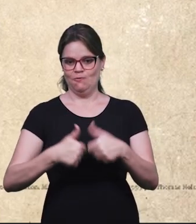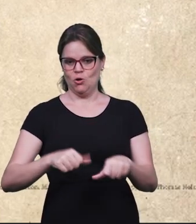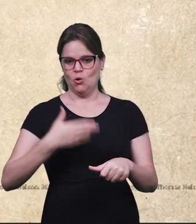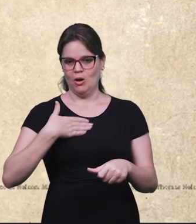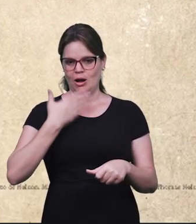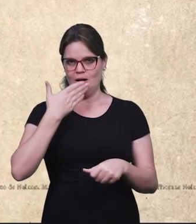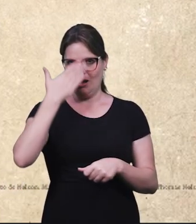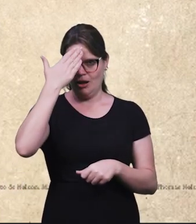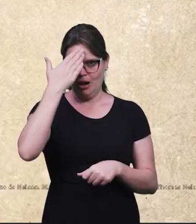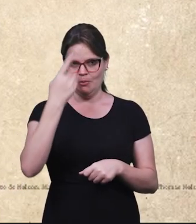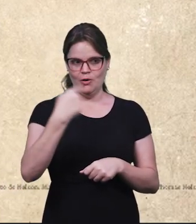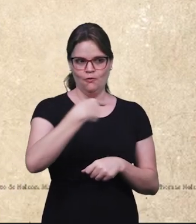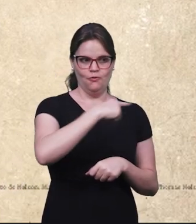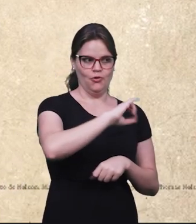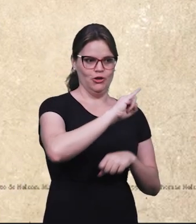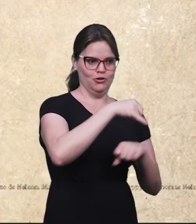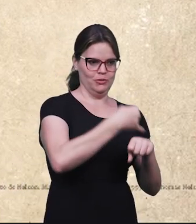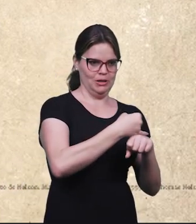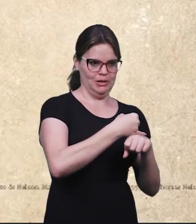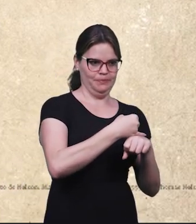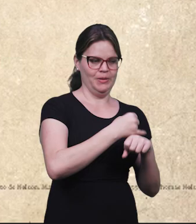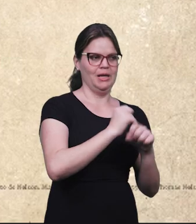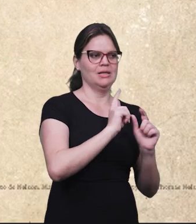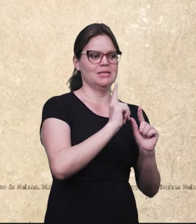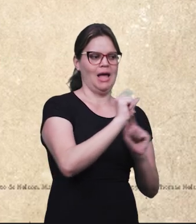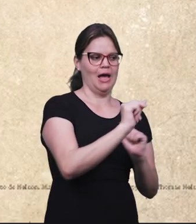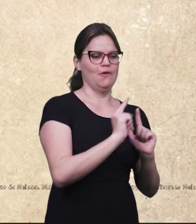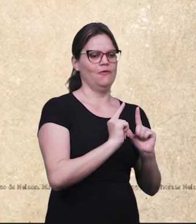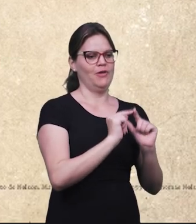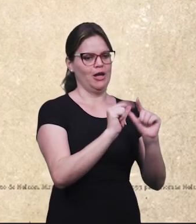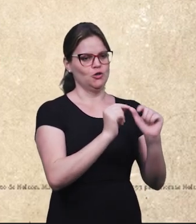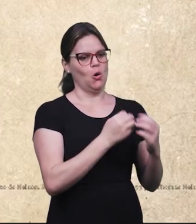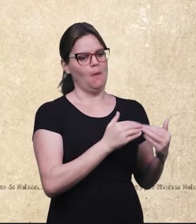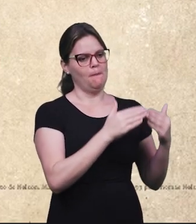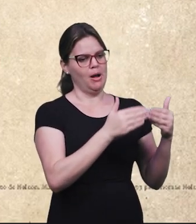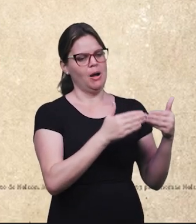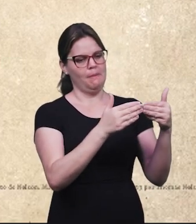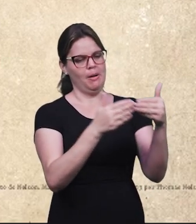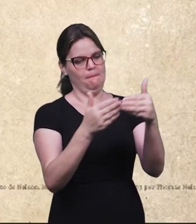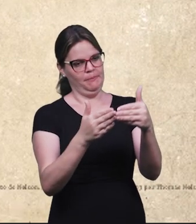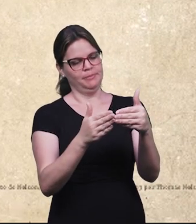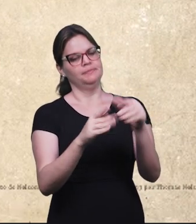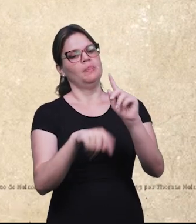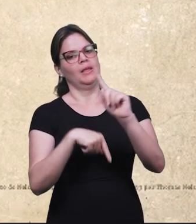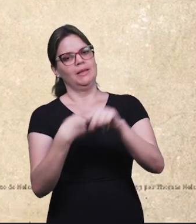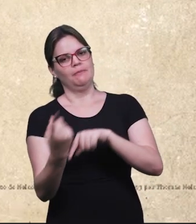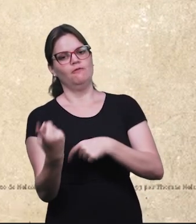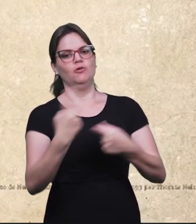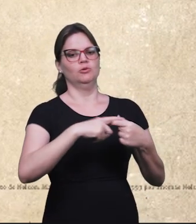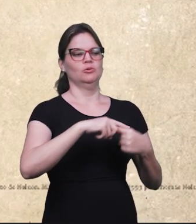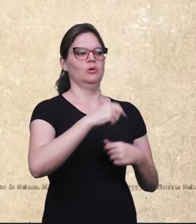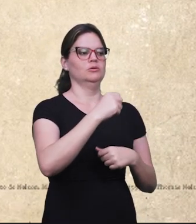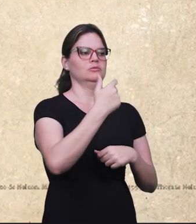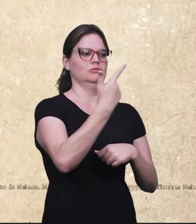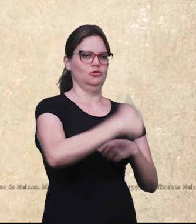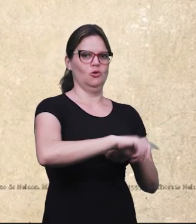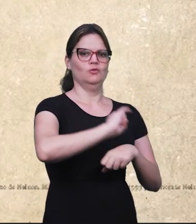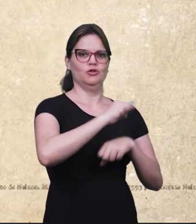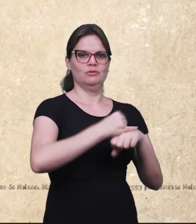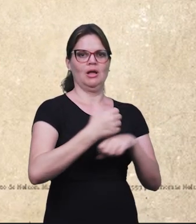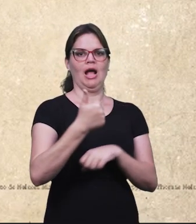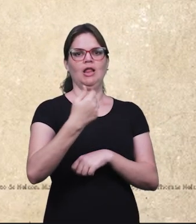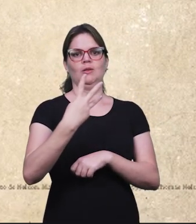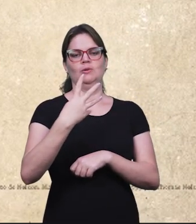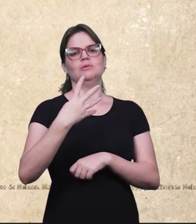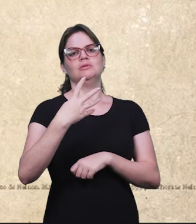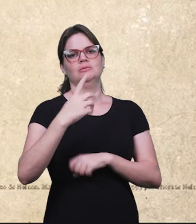anos voltou a Jerusalém. Então aí dá 17 anos. Entendemos que, vamos assim, ninguém vai, já falando